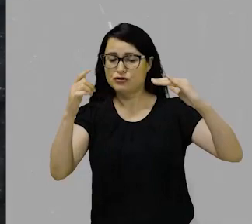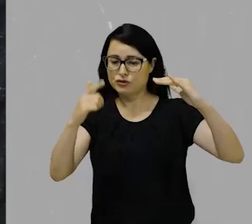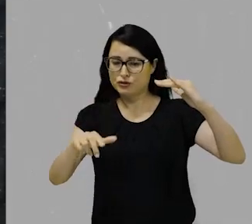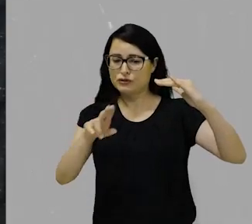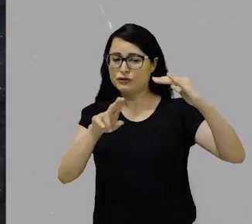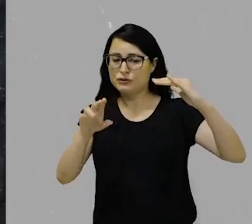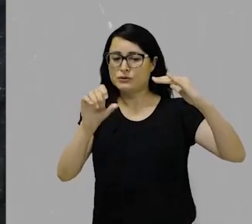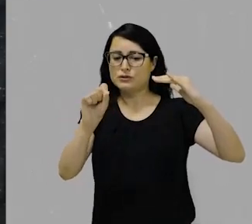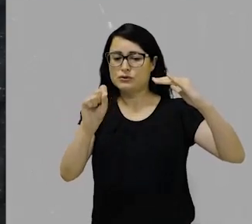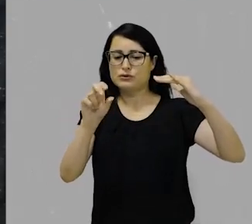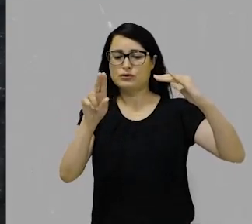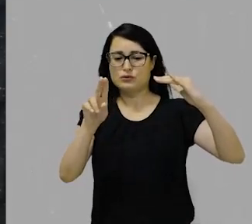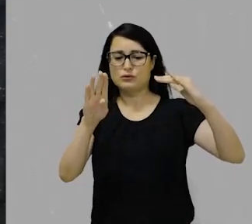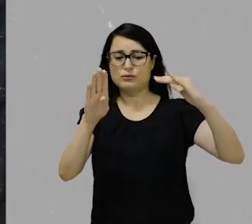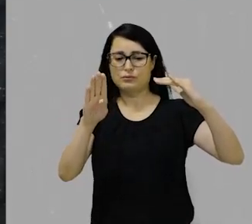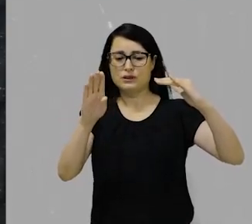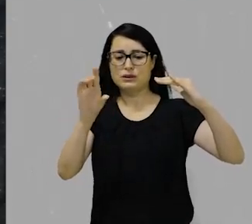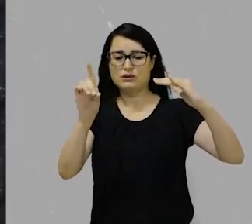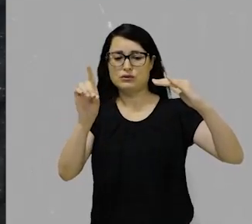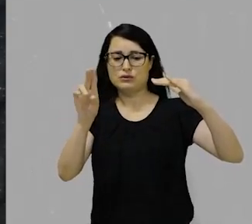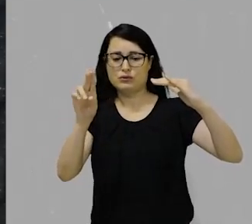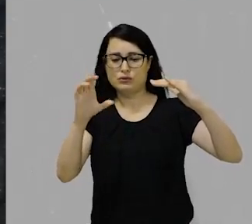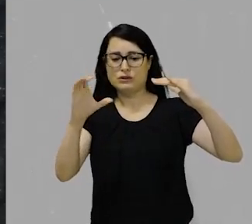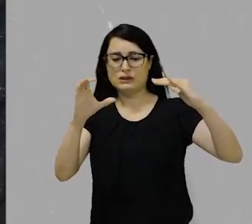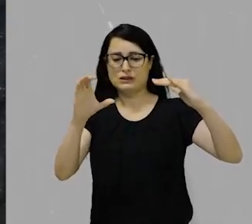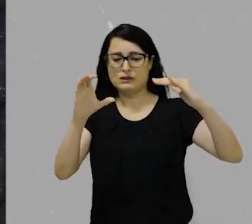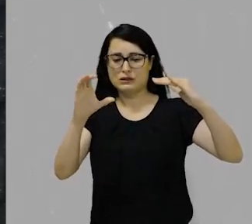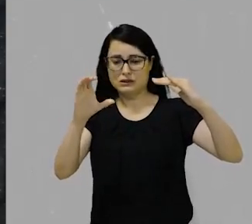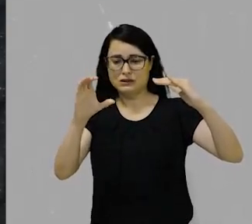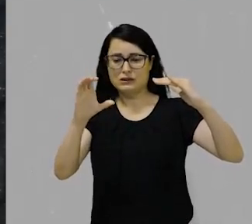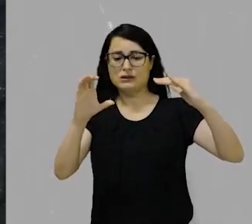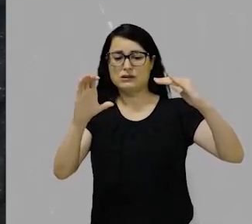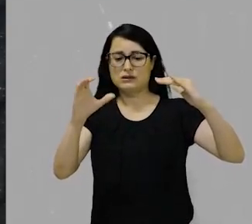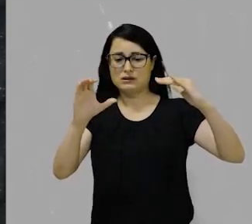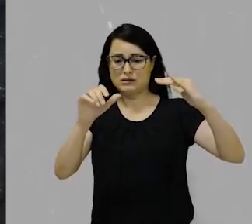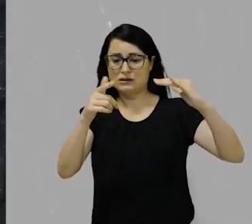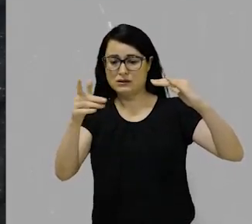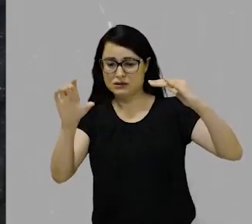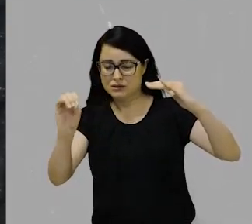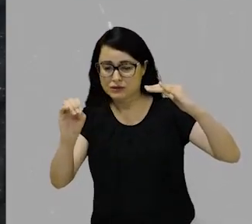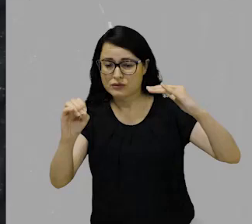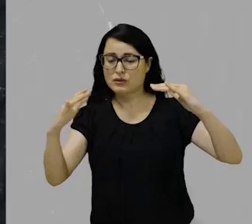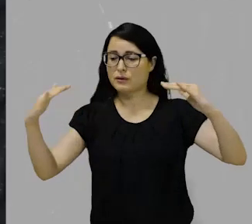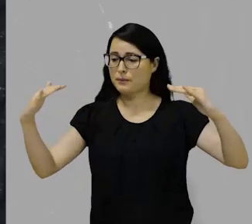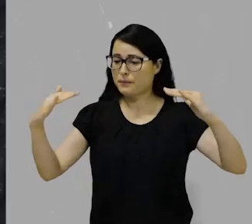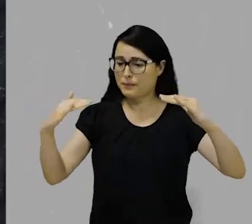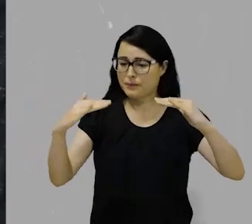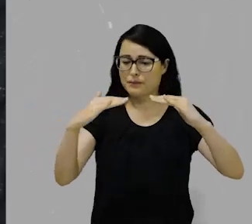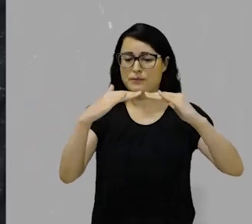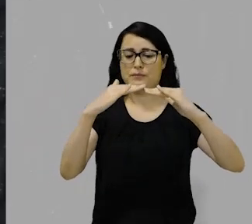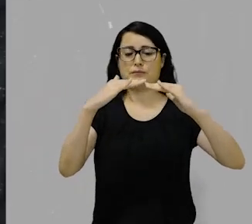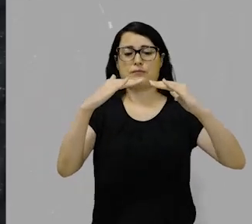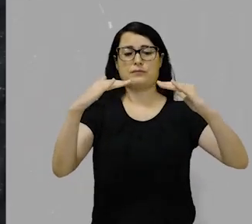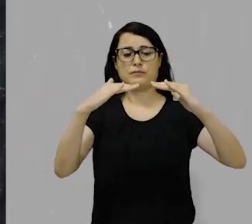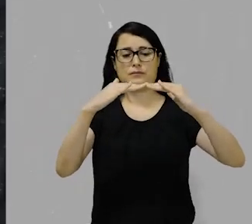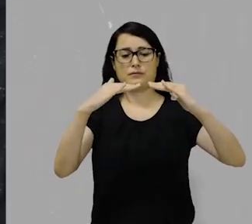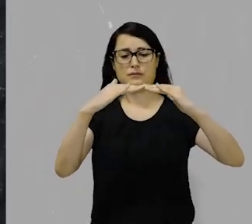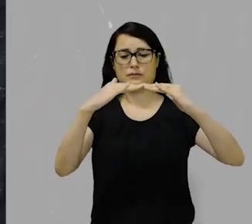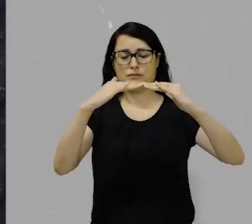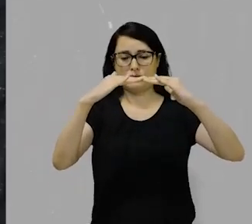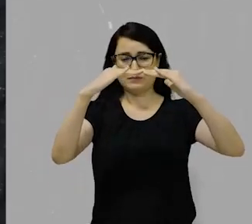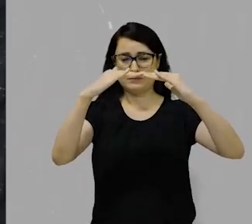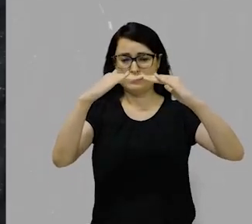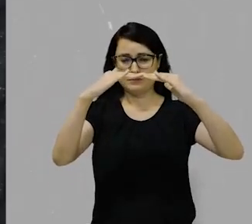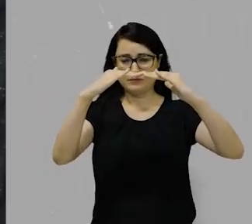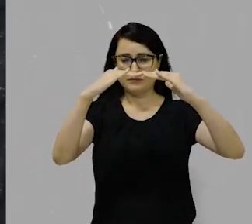Subducção, tá? O que que é isso, Marcos? Basicamente, quando duas placas se encontram, tá? Uma vai para